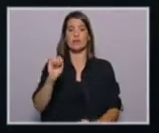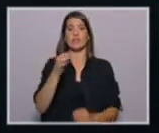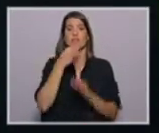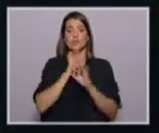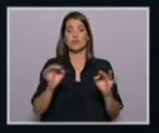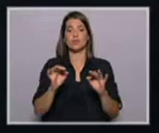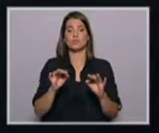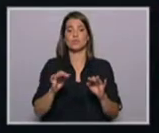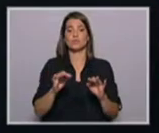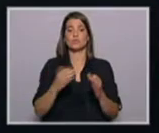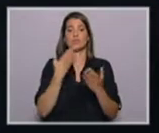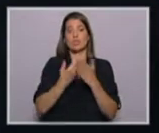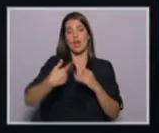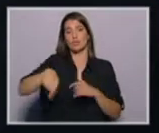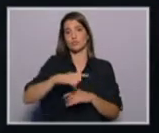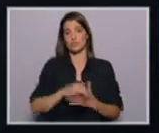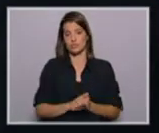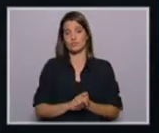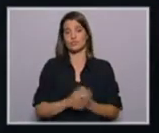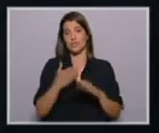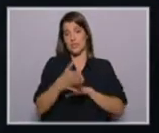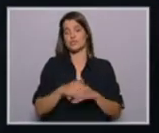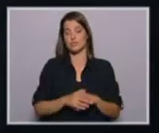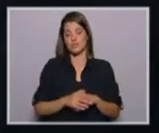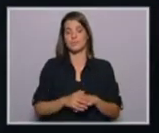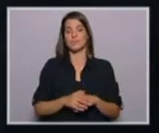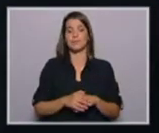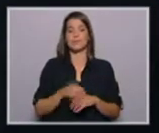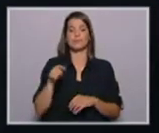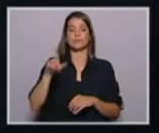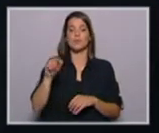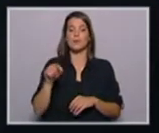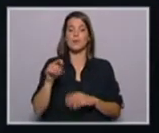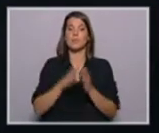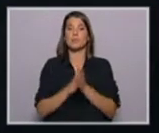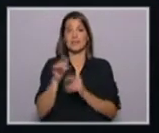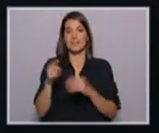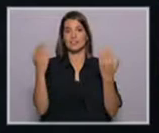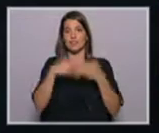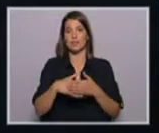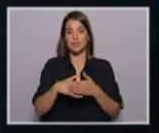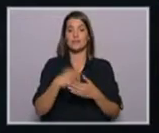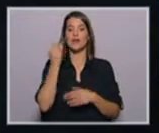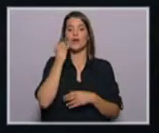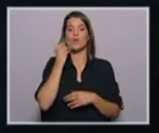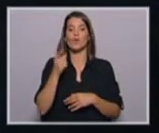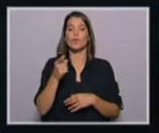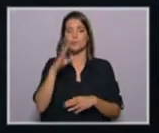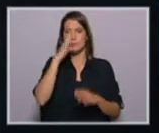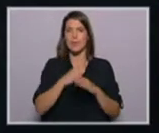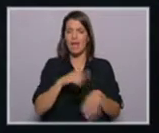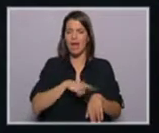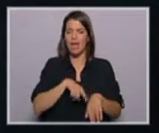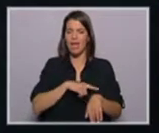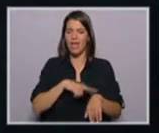nos dá essa projeção. E este veículo que tu utilizaste tão bem nessa noite, continuo a dizer, como é que resististe a esse tempo